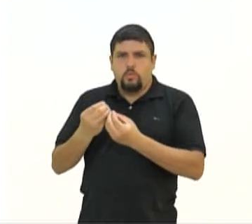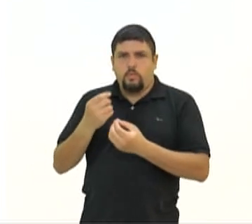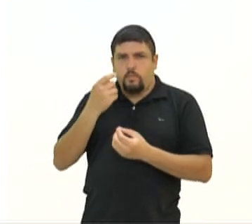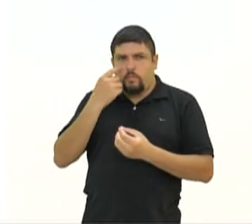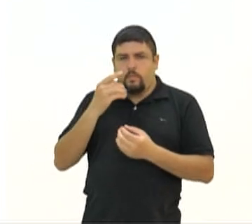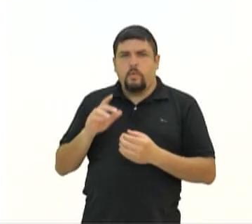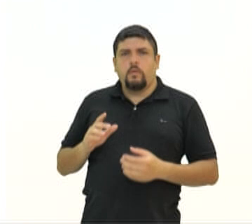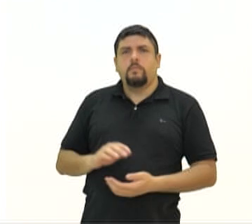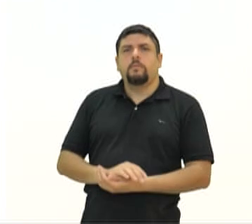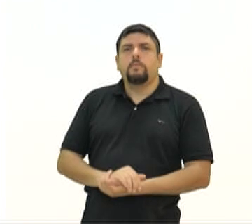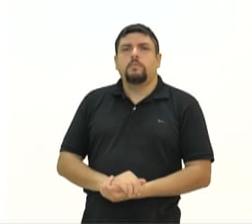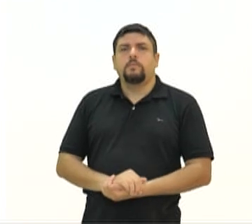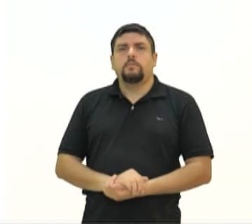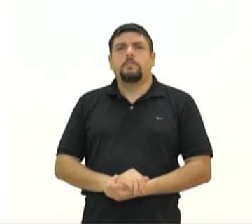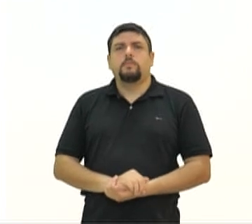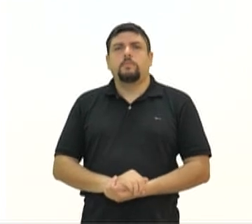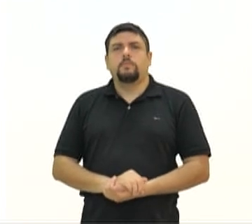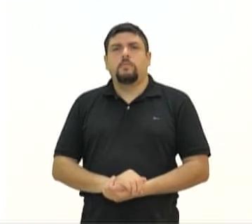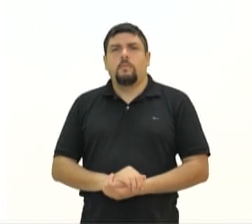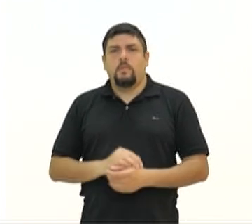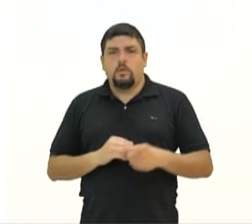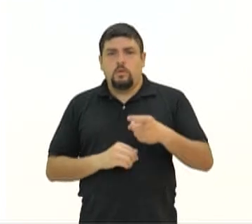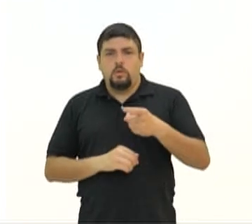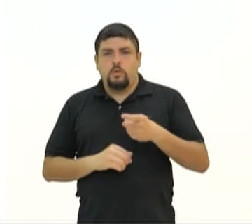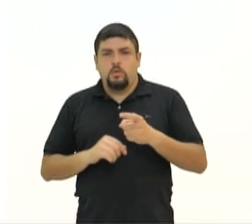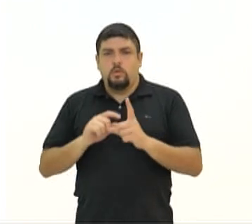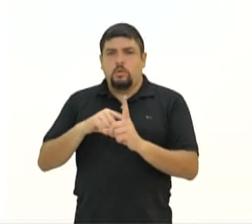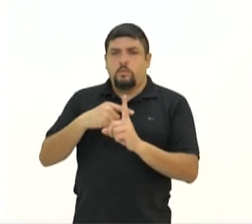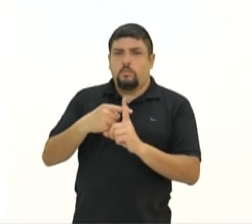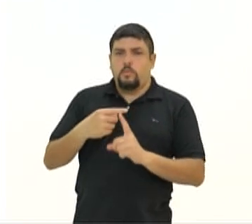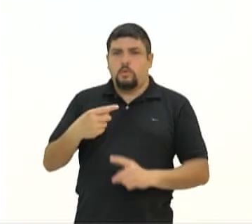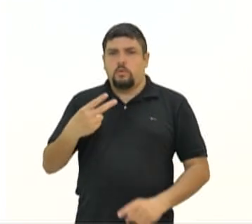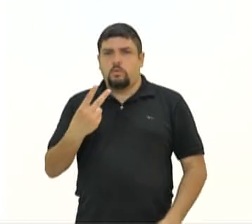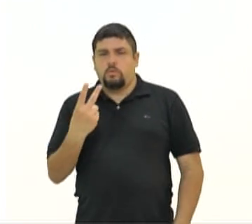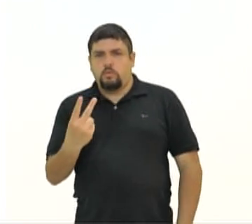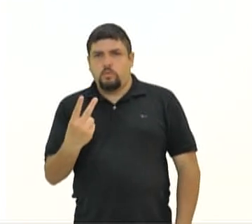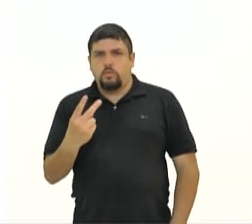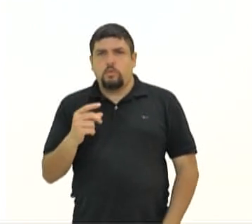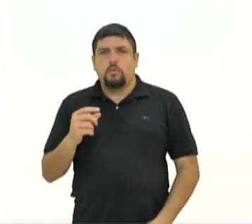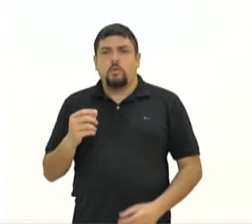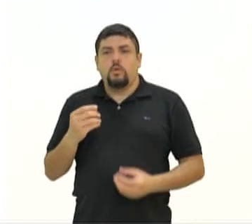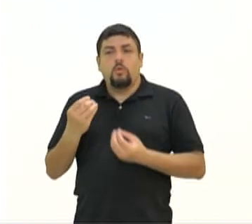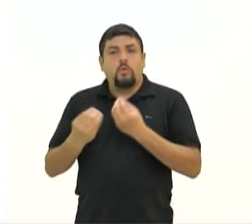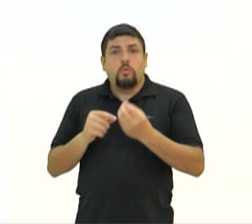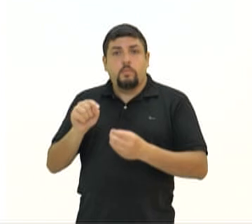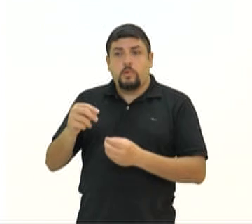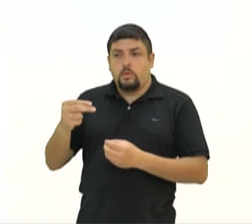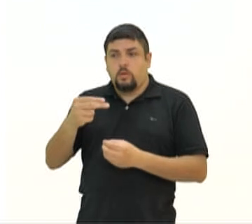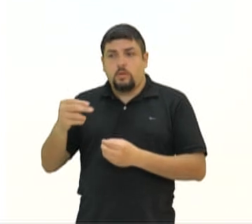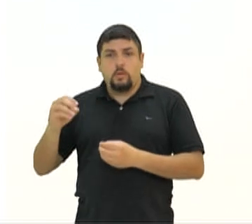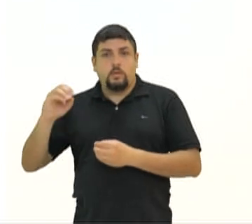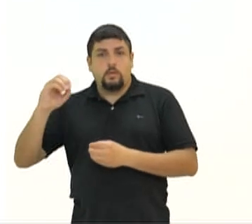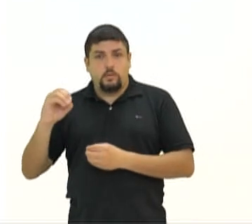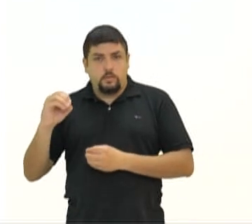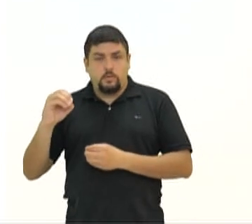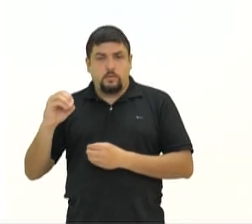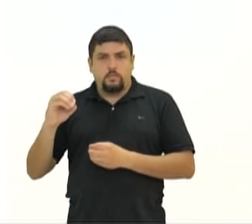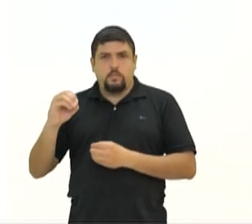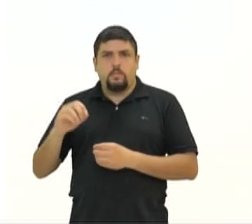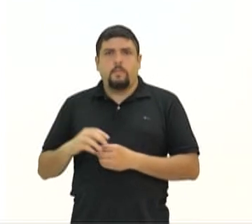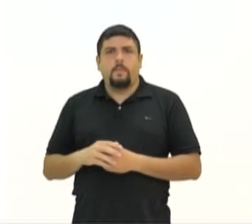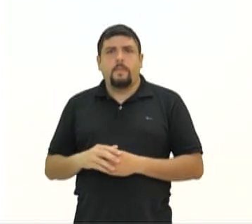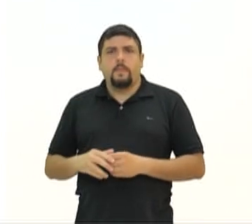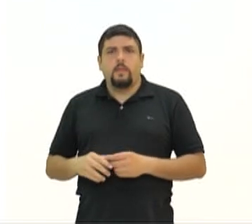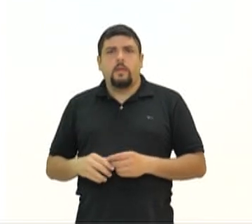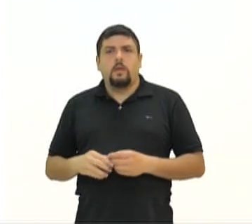fator, x mais 2, para que seja verdade isso, ele tem que ser igual a 0. Se ele é igual